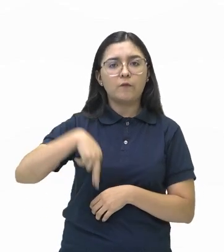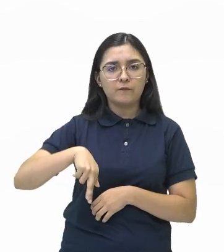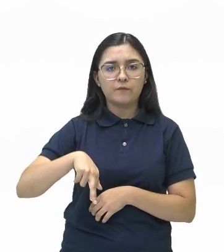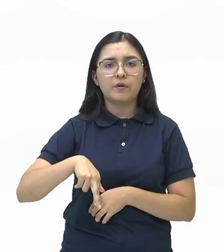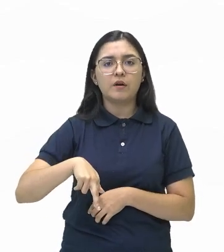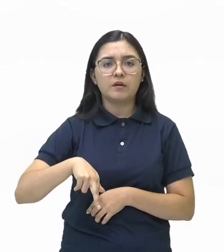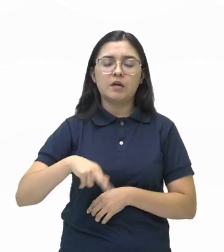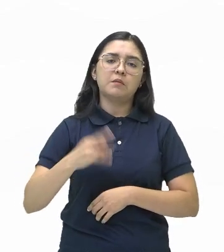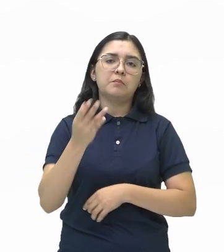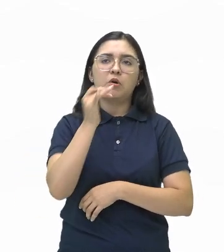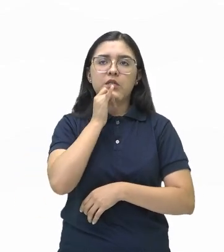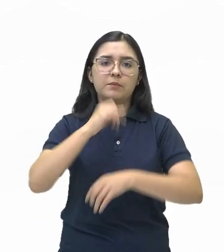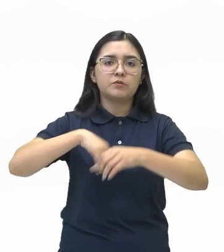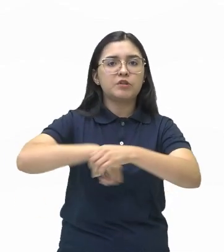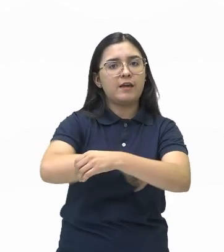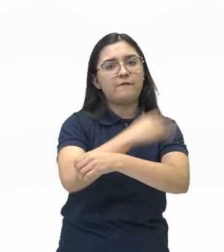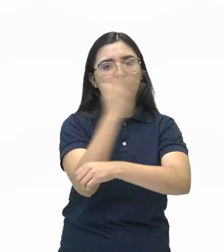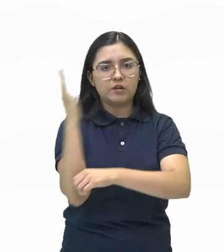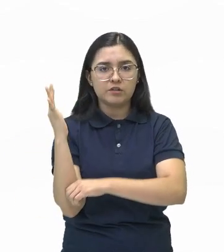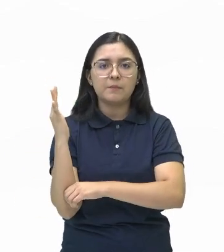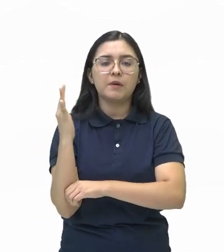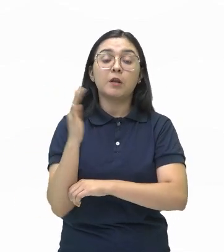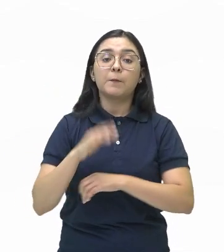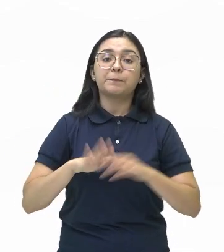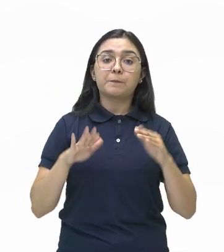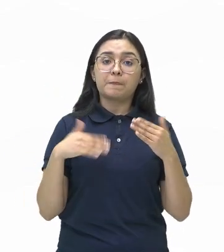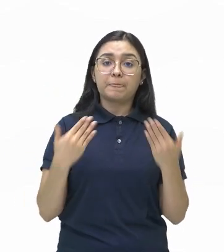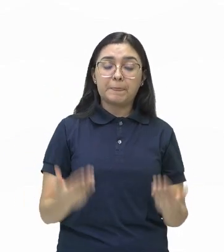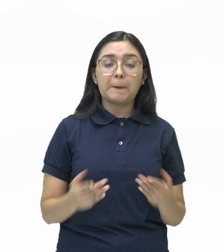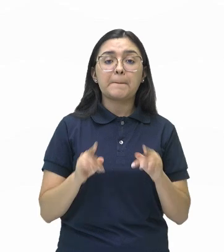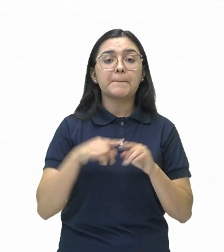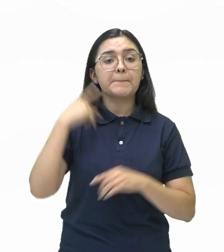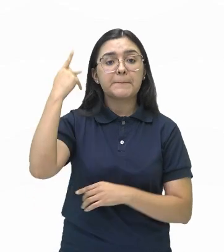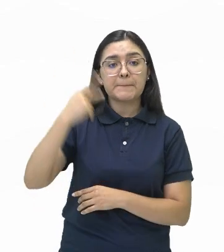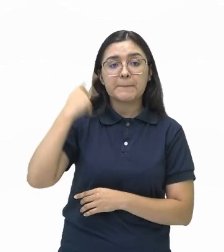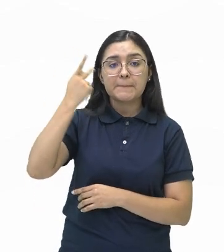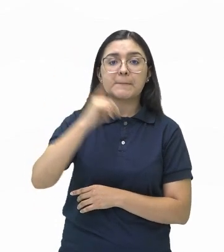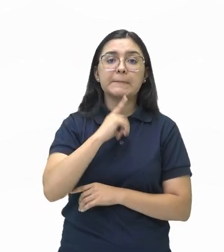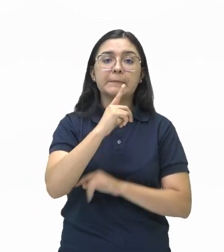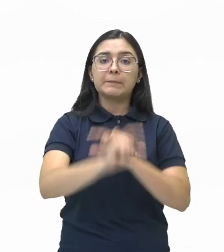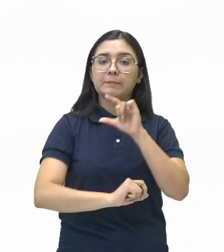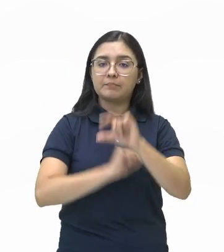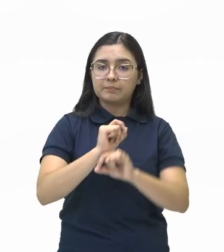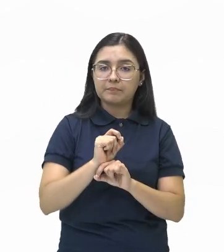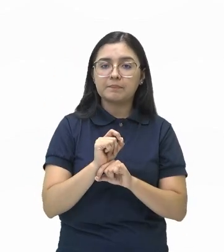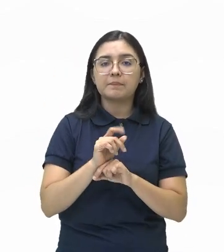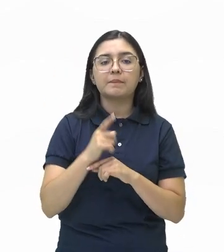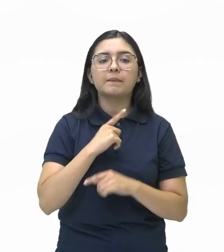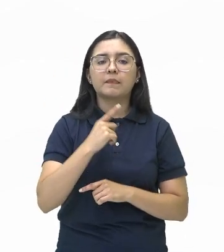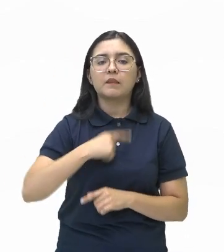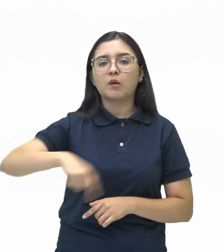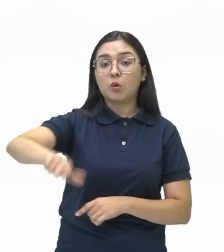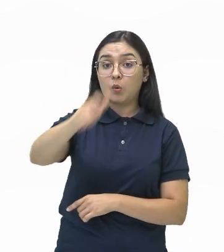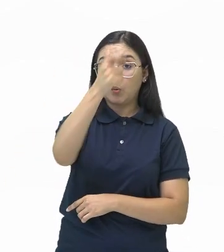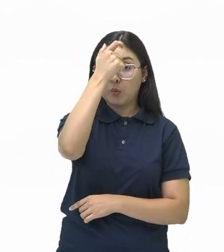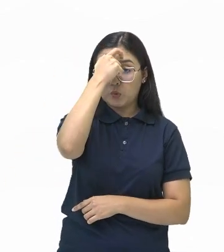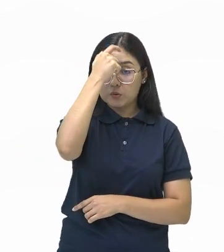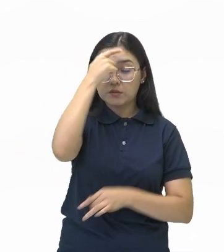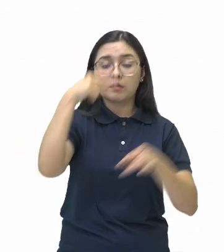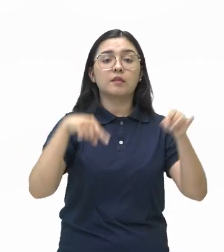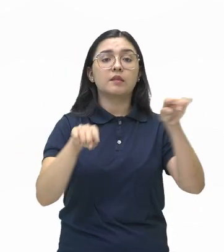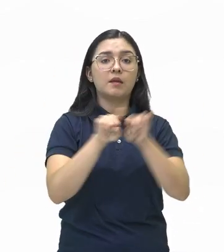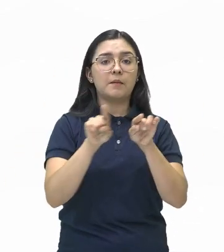de reflorestamento aqui de novo, tá bom? Para isso, essa política traz o quê? A questão da conscientização e